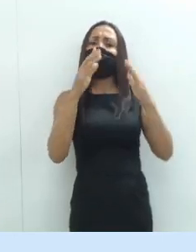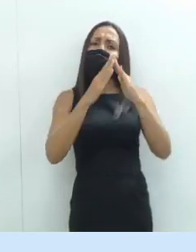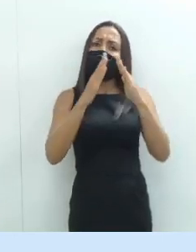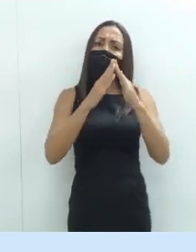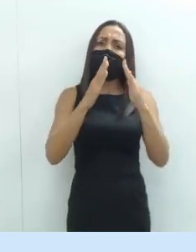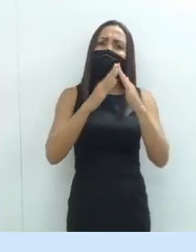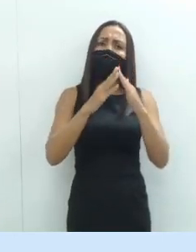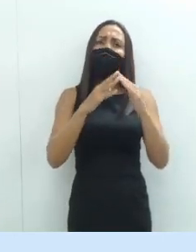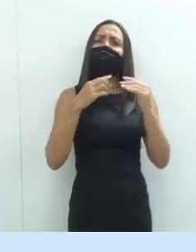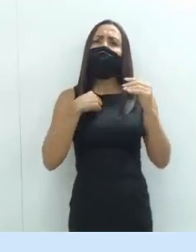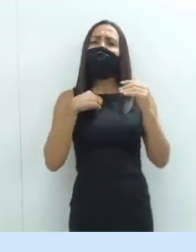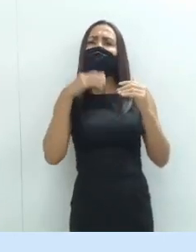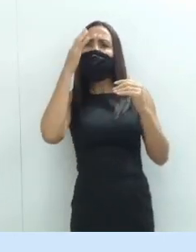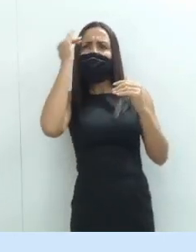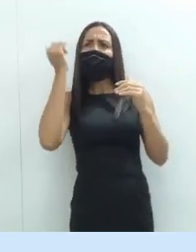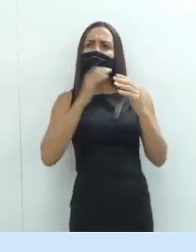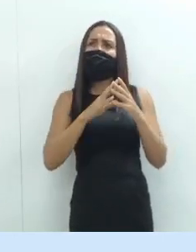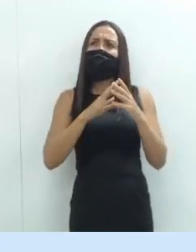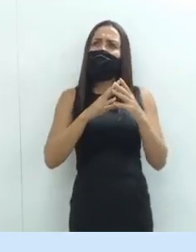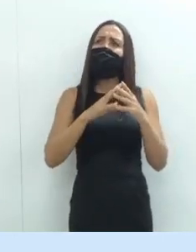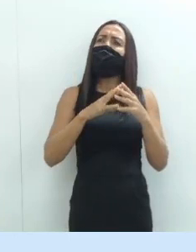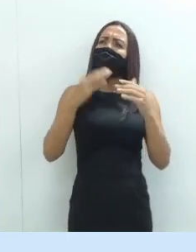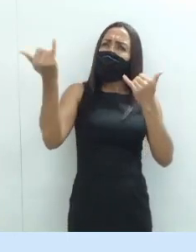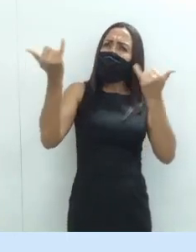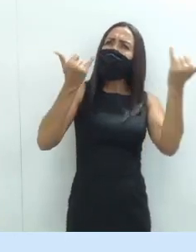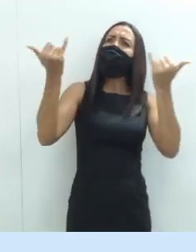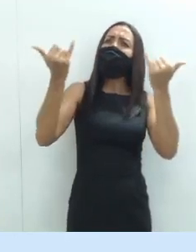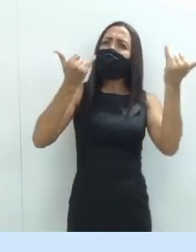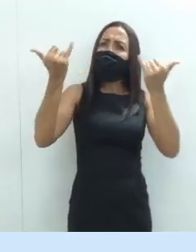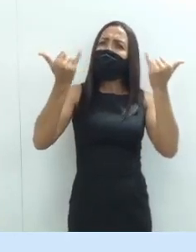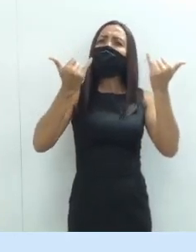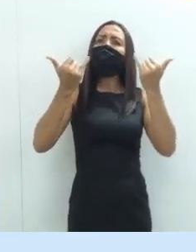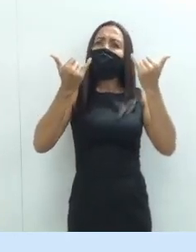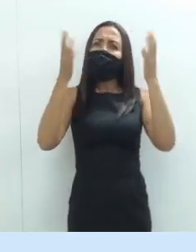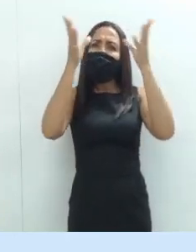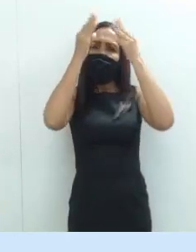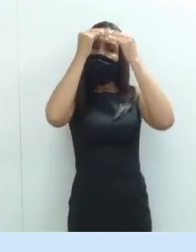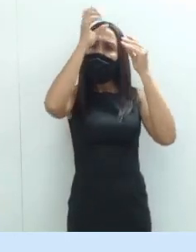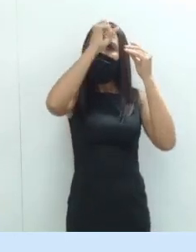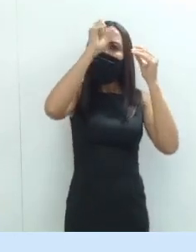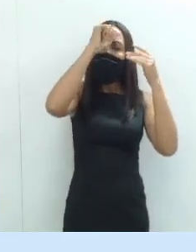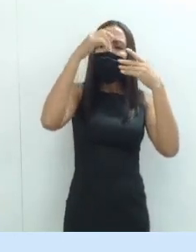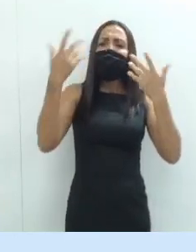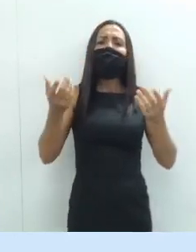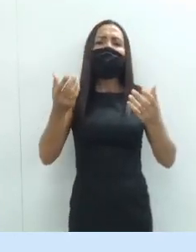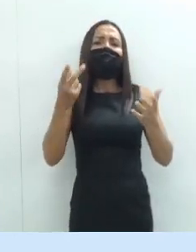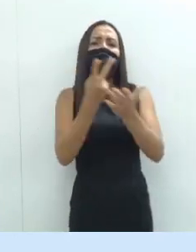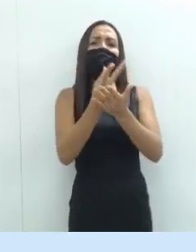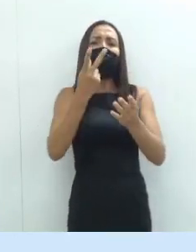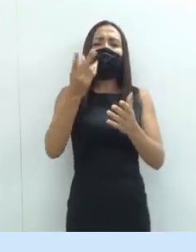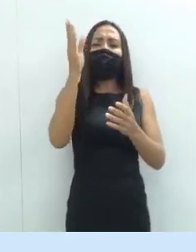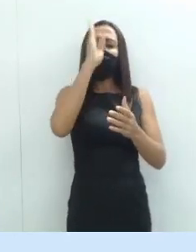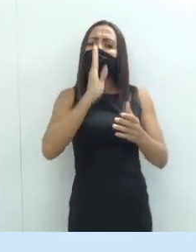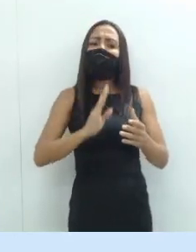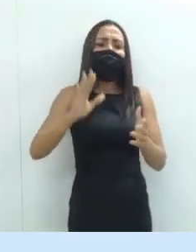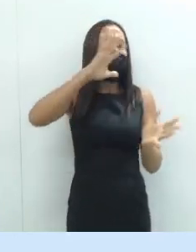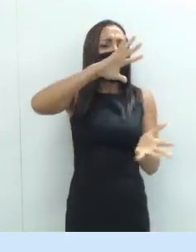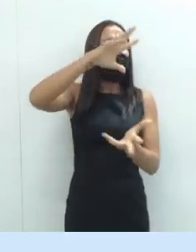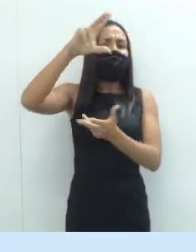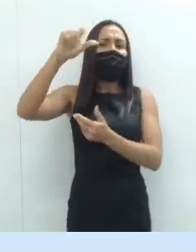alguma informação relacionada a qualquer coisa que está acontecendo no mundo, no Brasil, né?